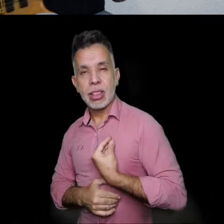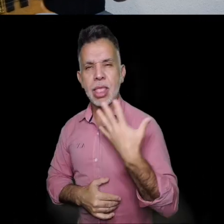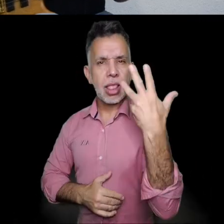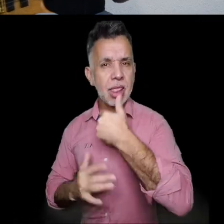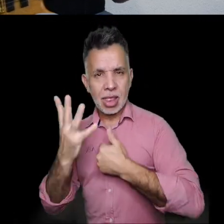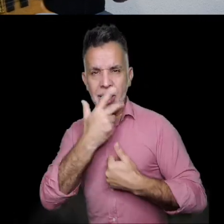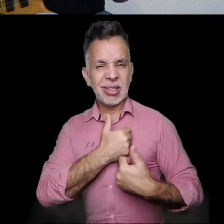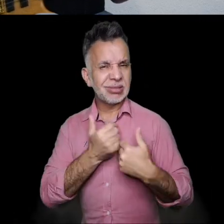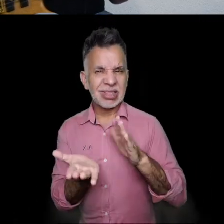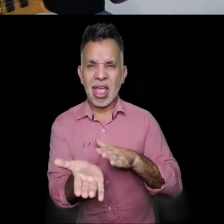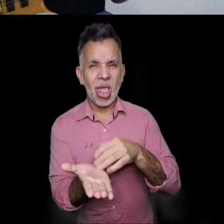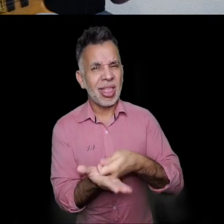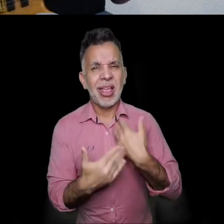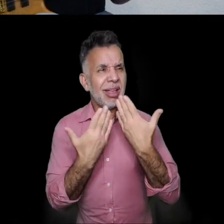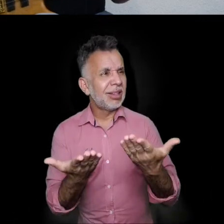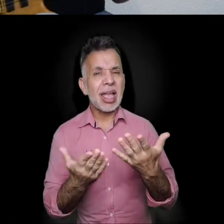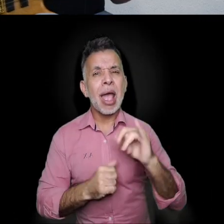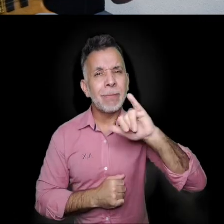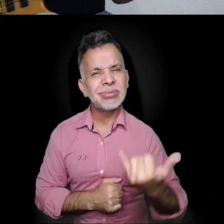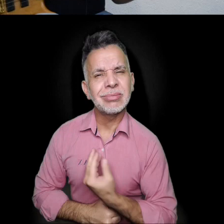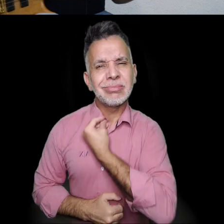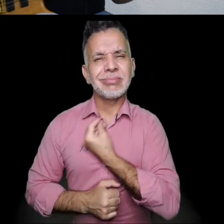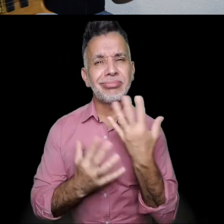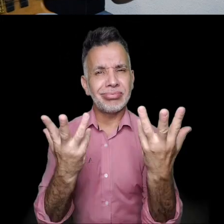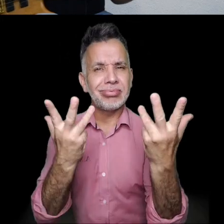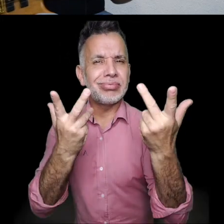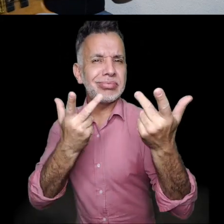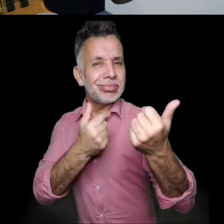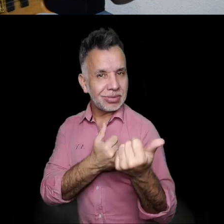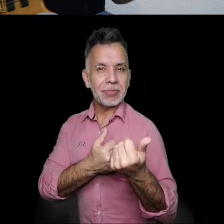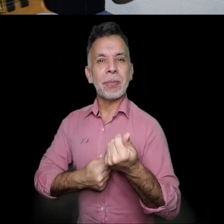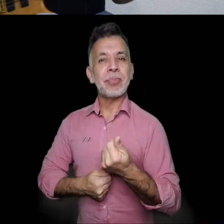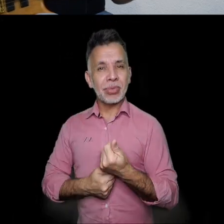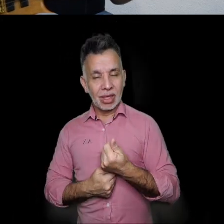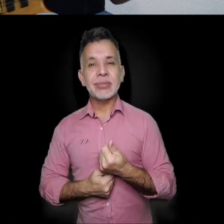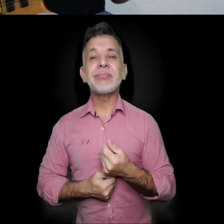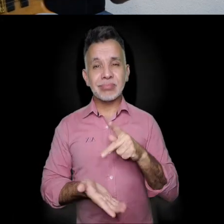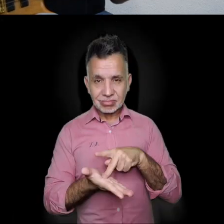pranto. Que a vida vale o tempo e nem te cobra tanto pelo encanto que te dá.